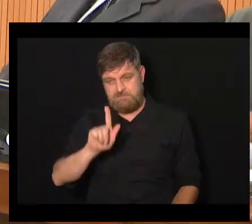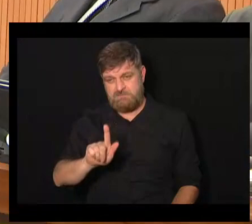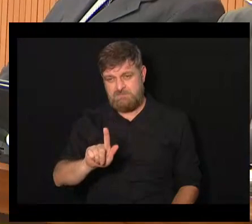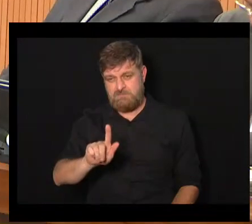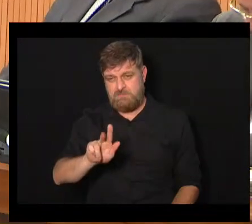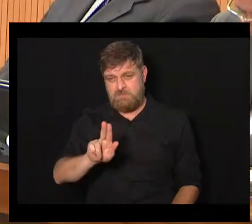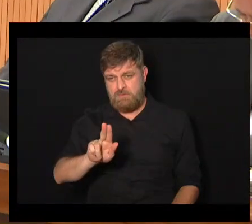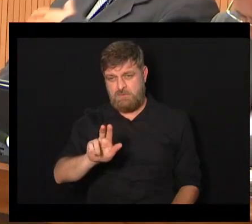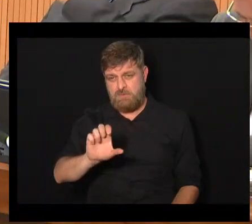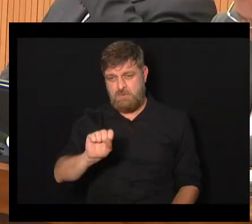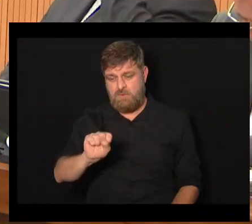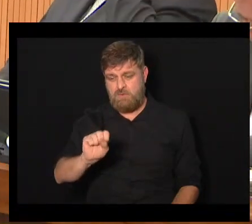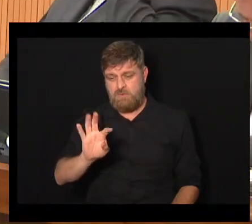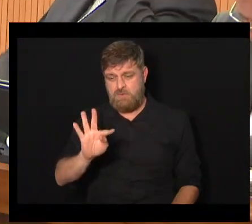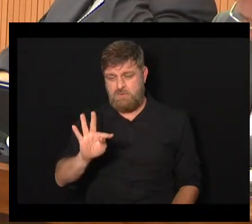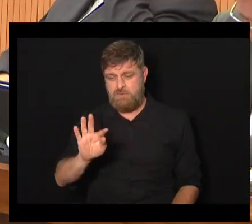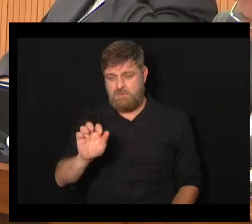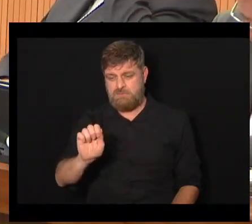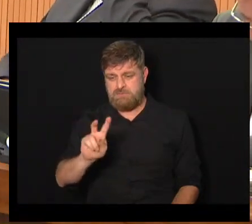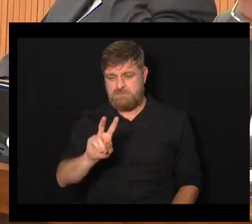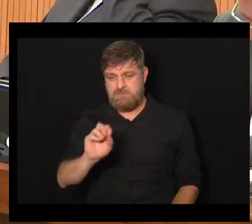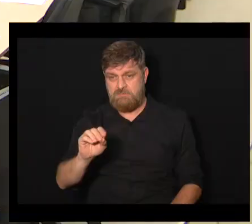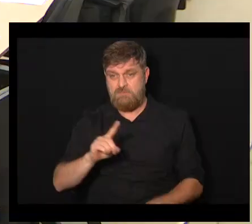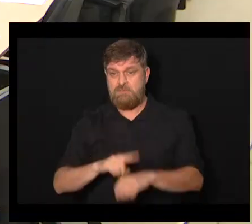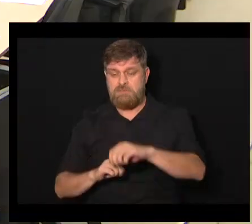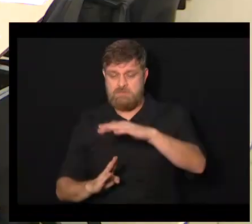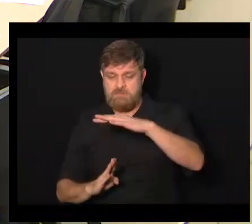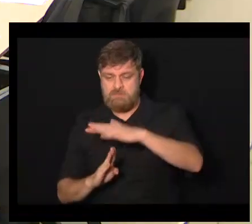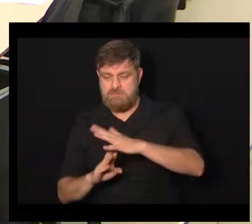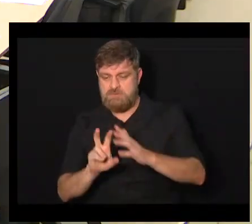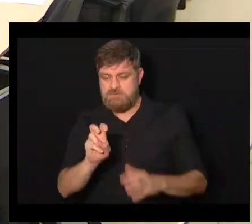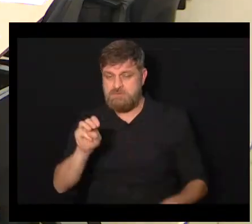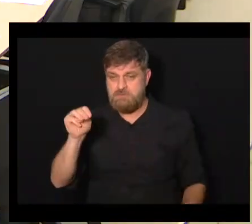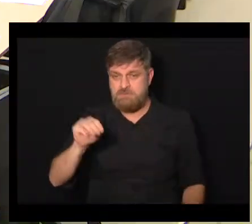Vossa Excelência tem a tribuna por até 5 minutos.